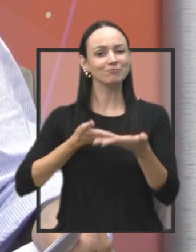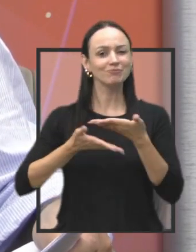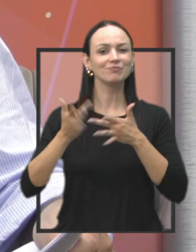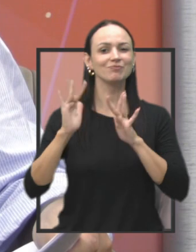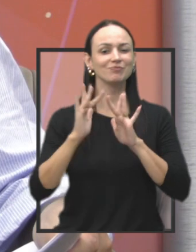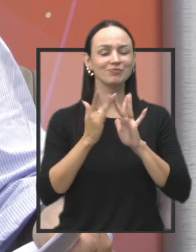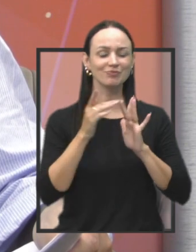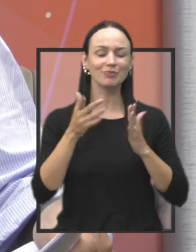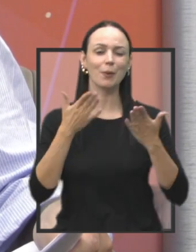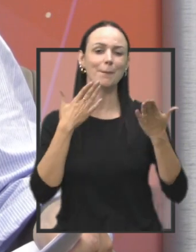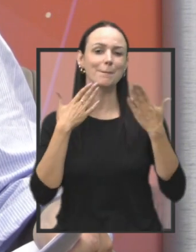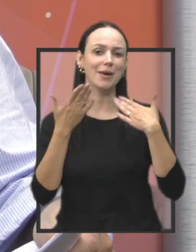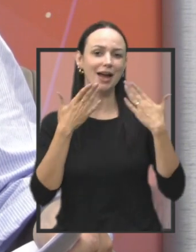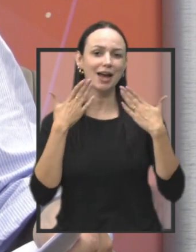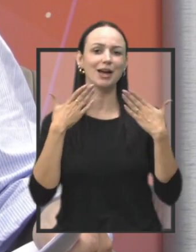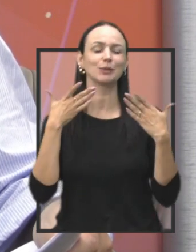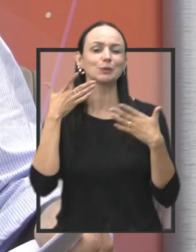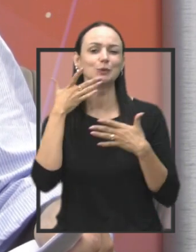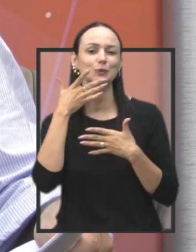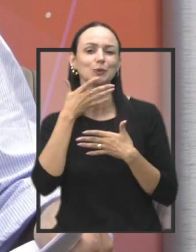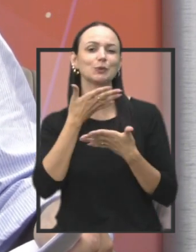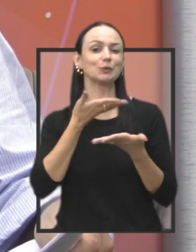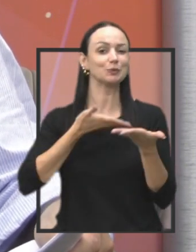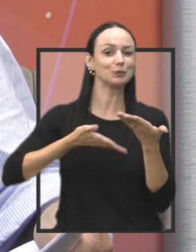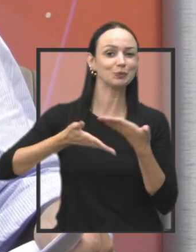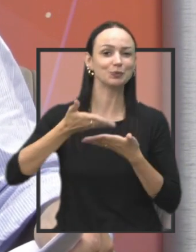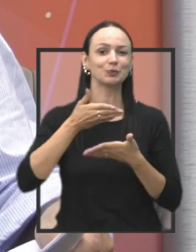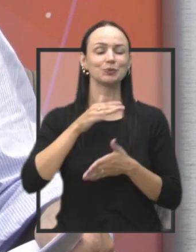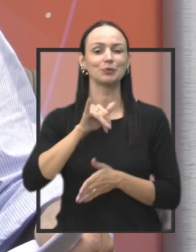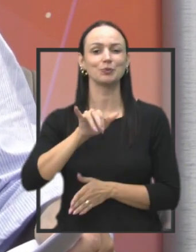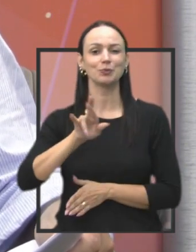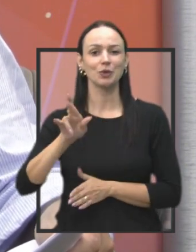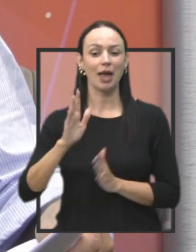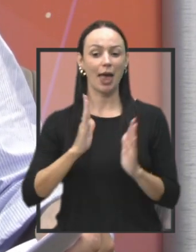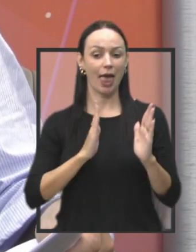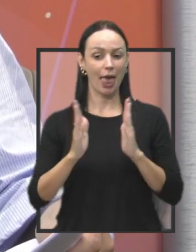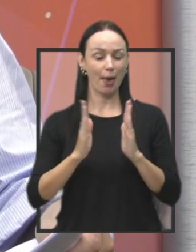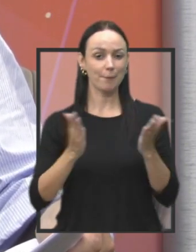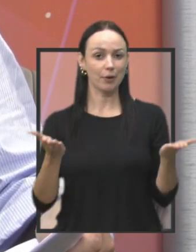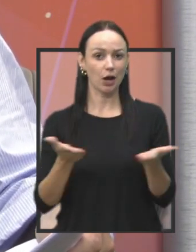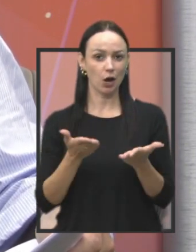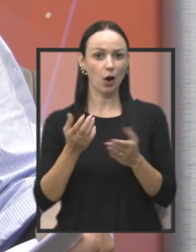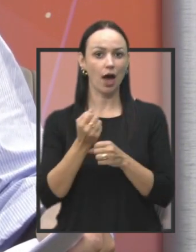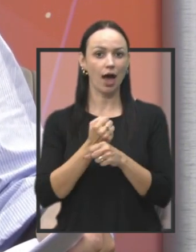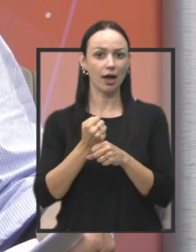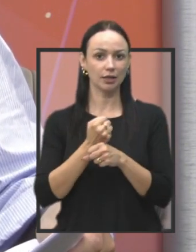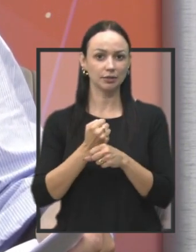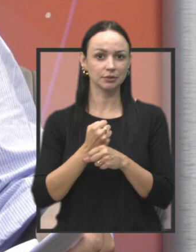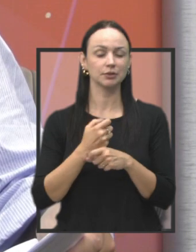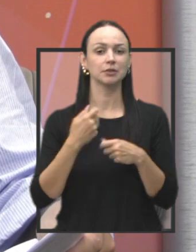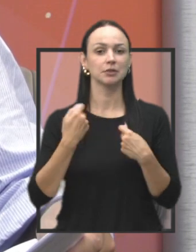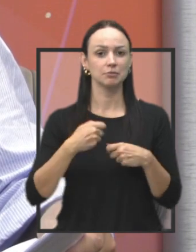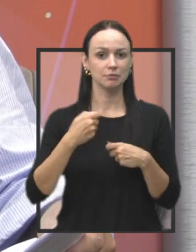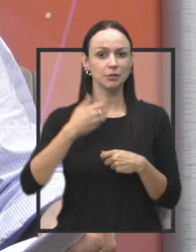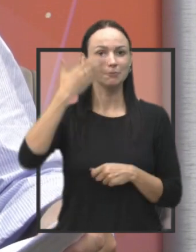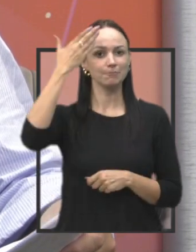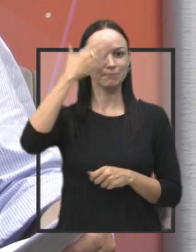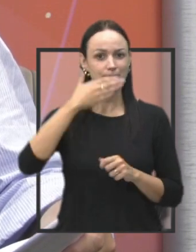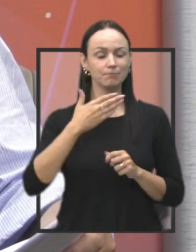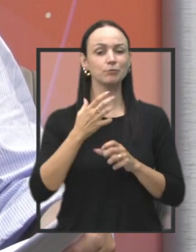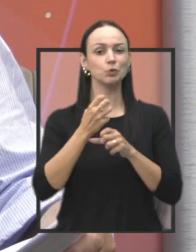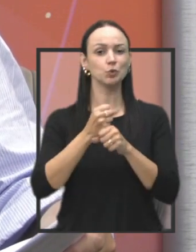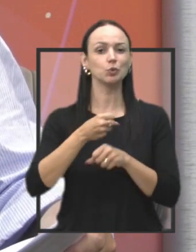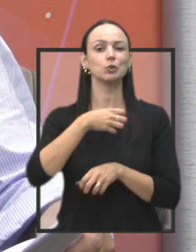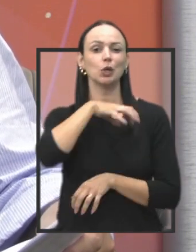nosso bate-papo descontraído, gostoso, a respeito do Imposto de Renda, nessa época que a gente está vivendo do ano, de prestar contas com a